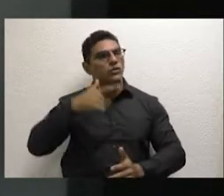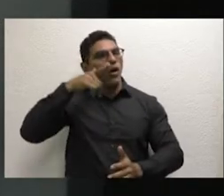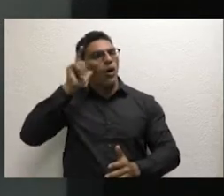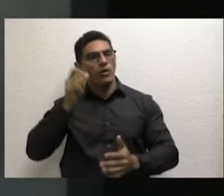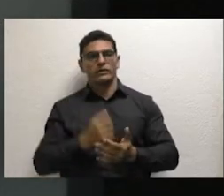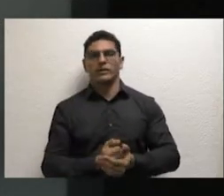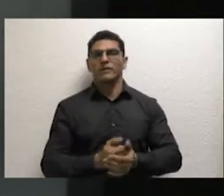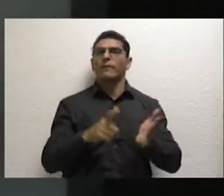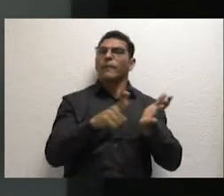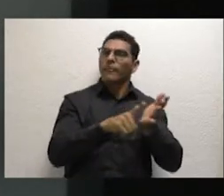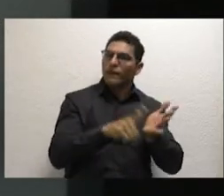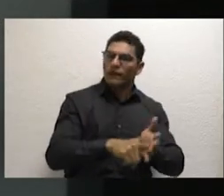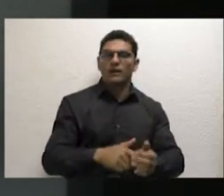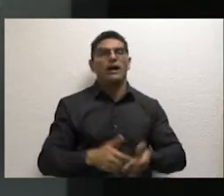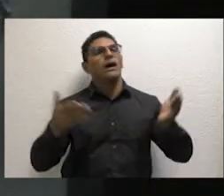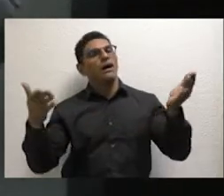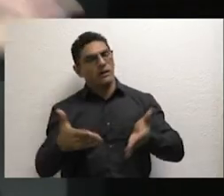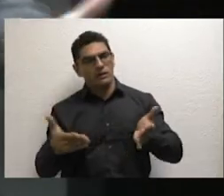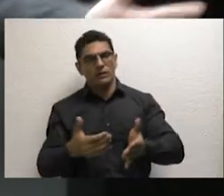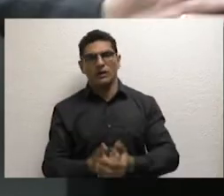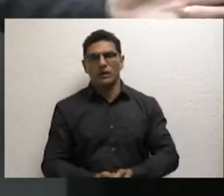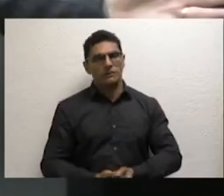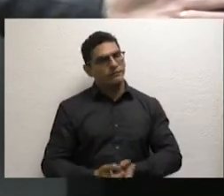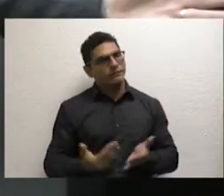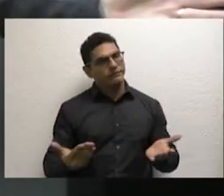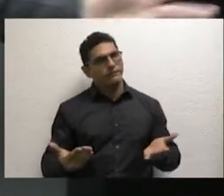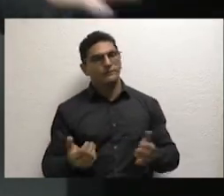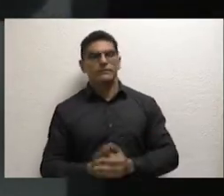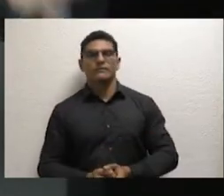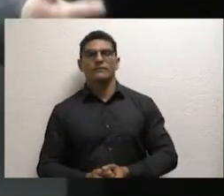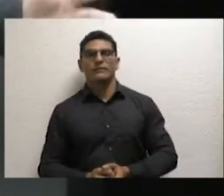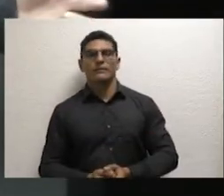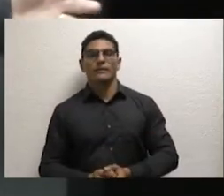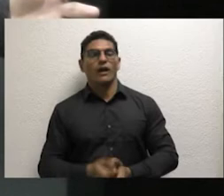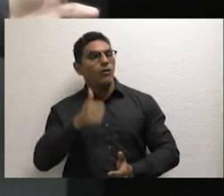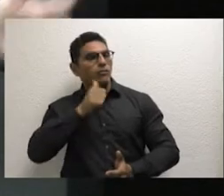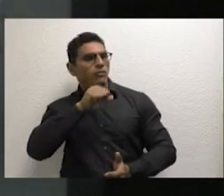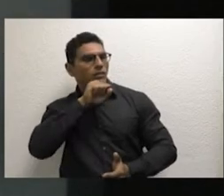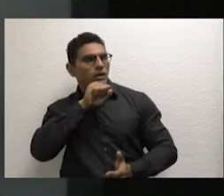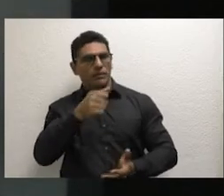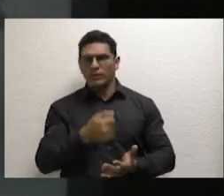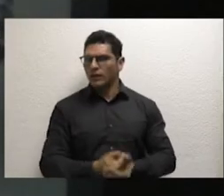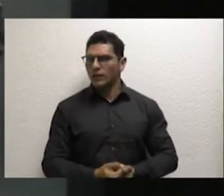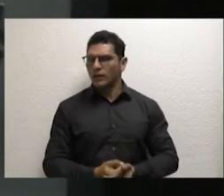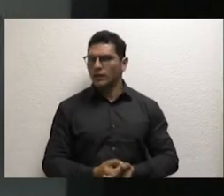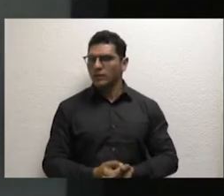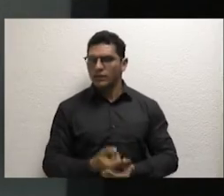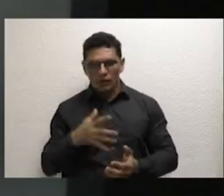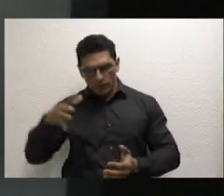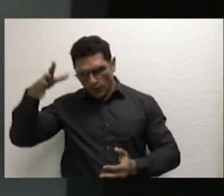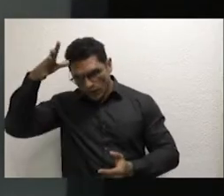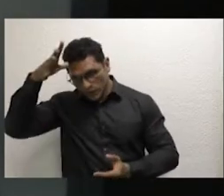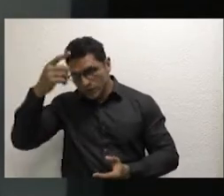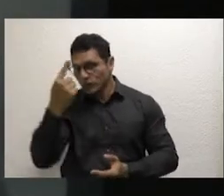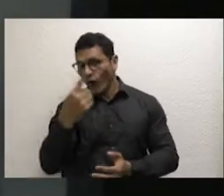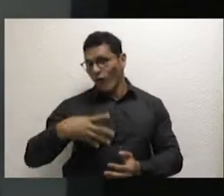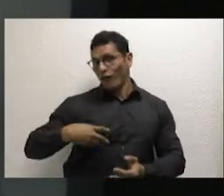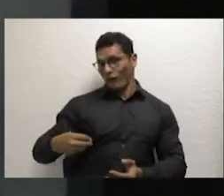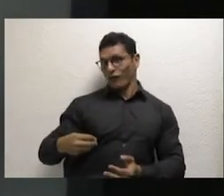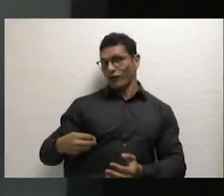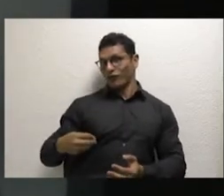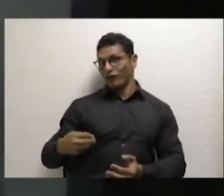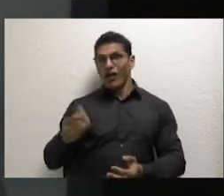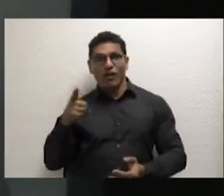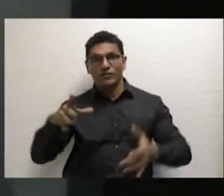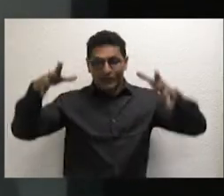uma matéria agora convenhamos uma mãe não dá atenção apenas a um filho dá a